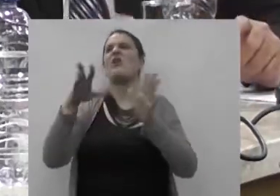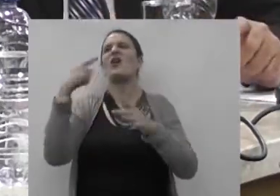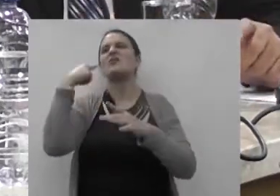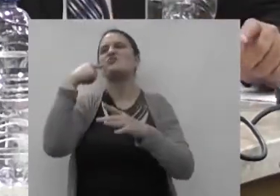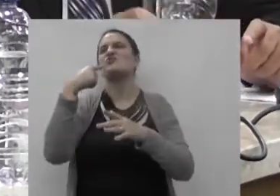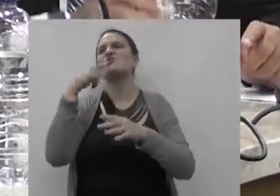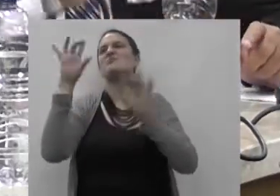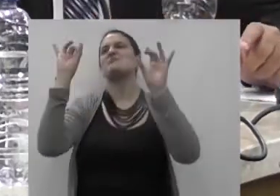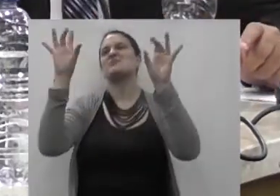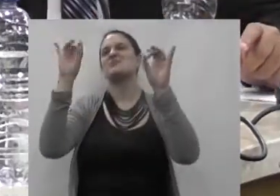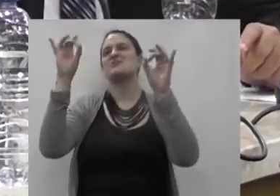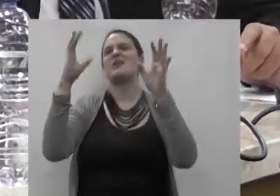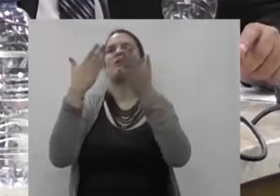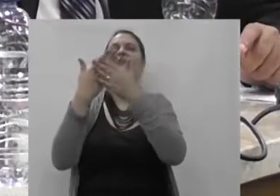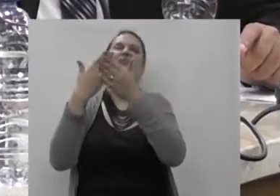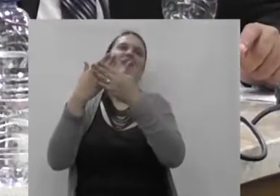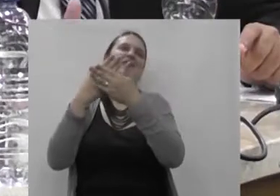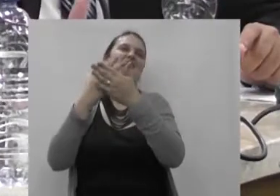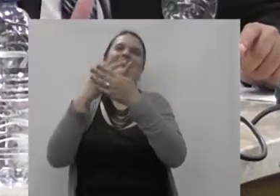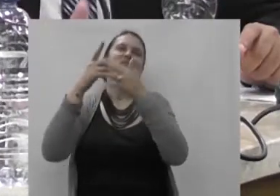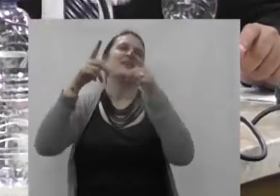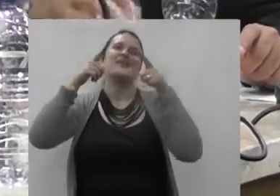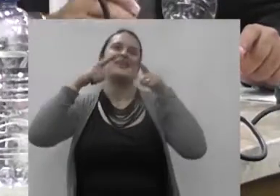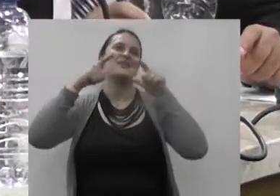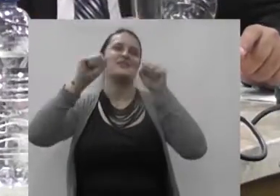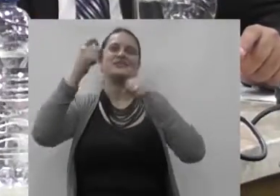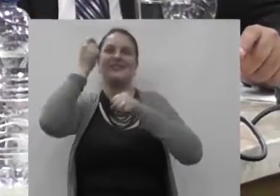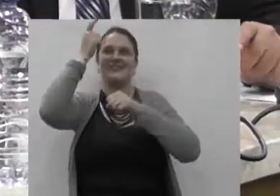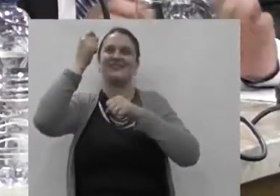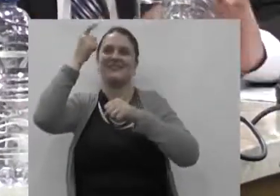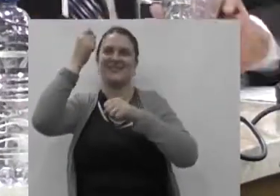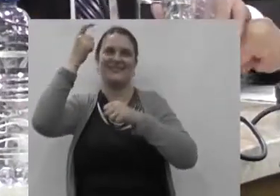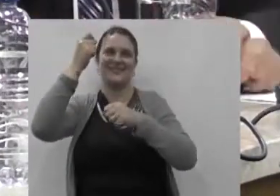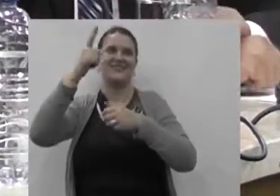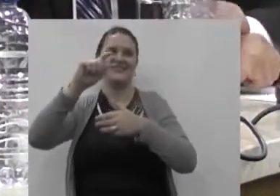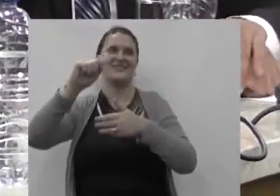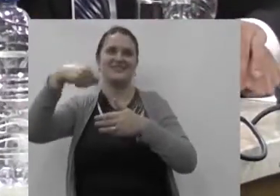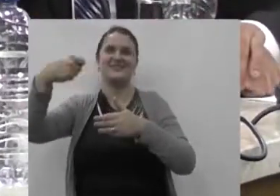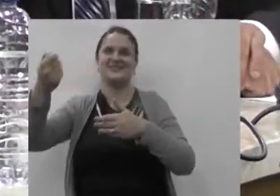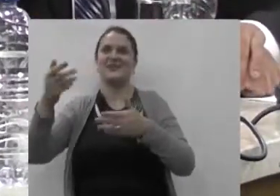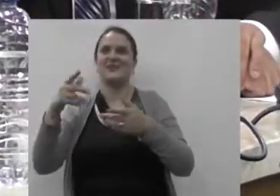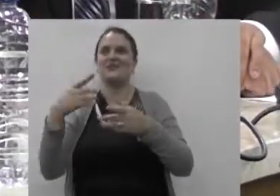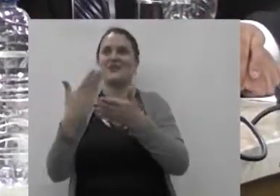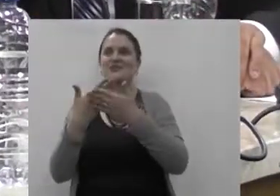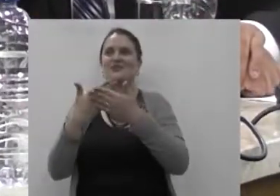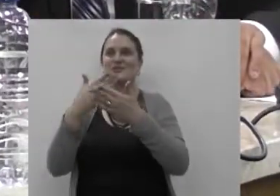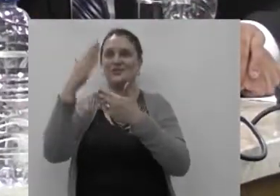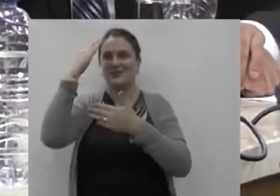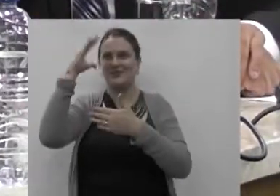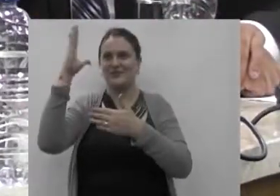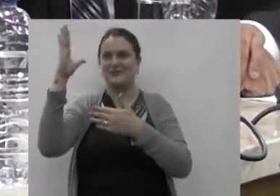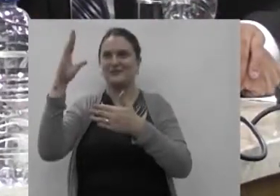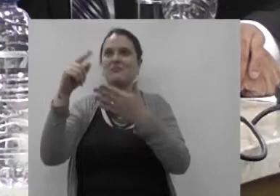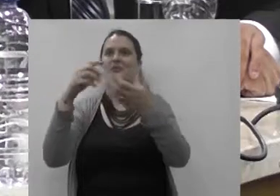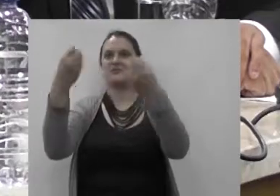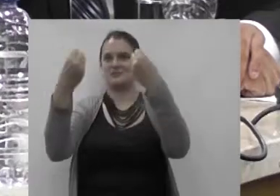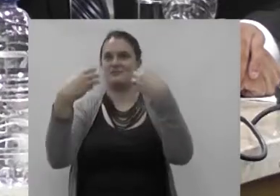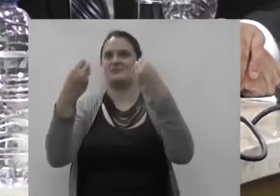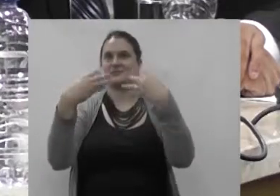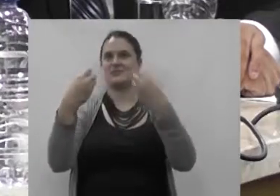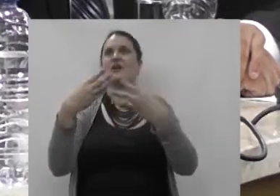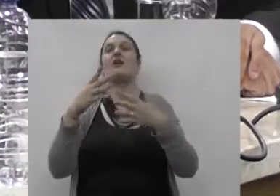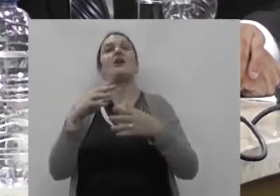saúde dos conjuntos, que pode acontecer, a gente não sabe, é coisa da natureza. E também no São Joaquim, tem